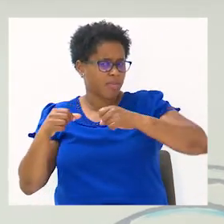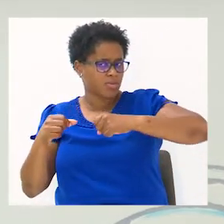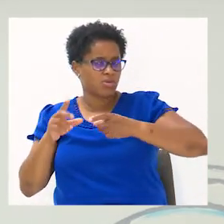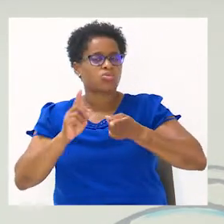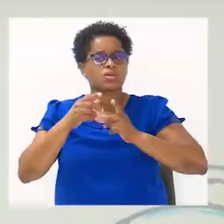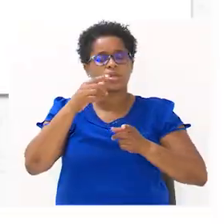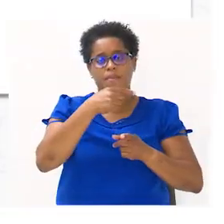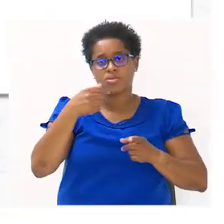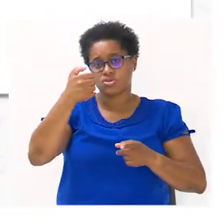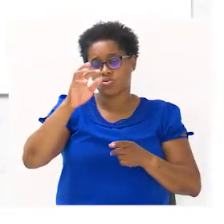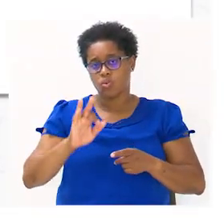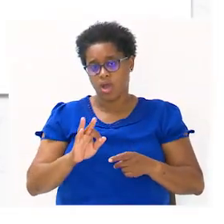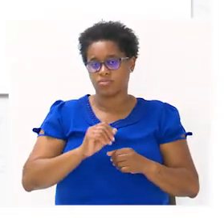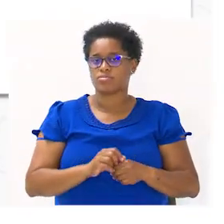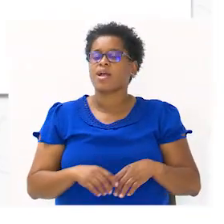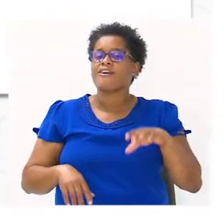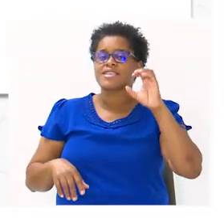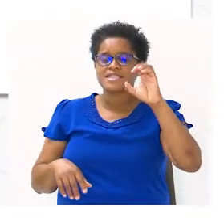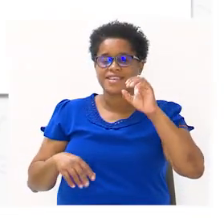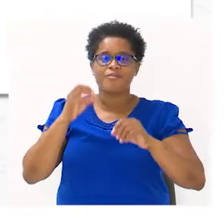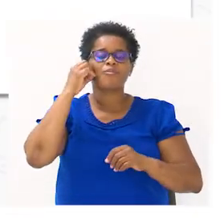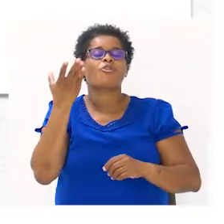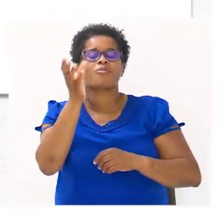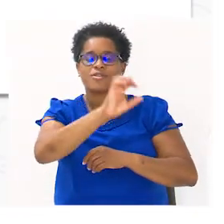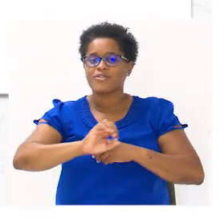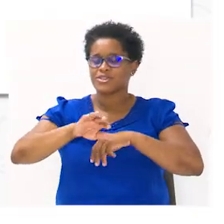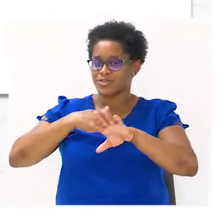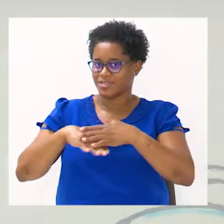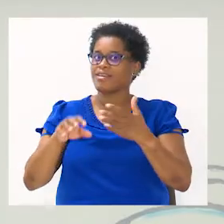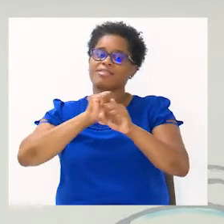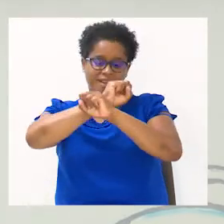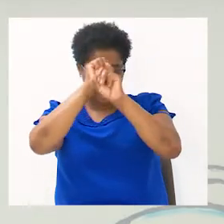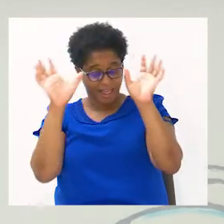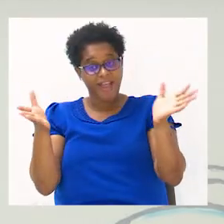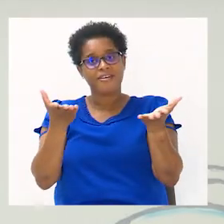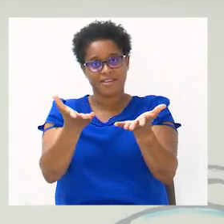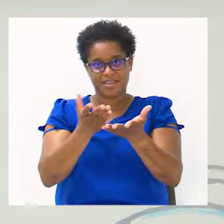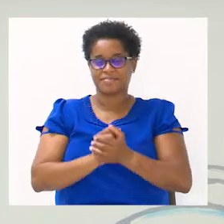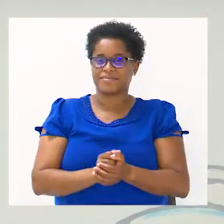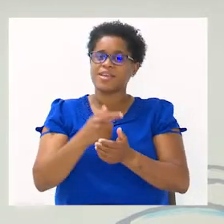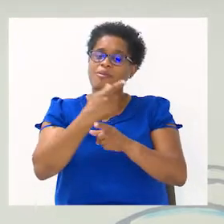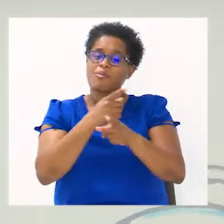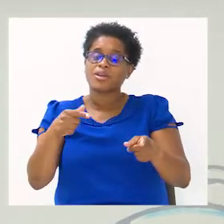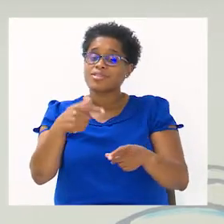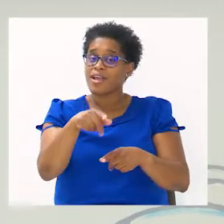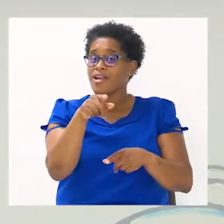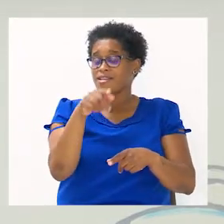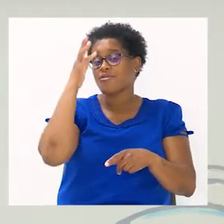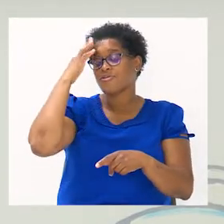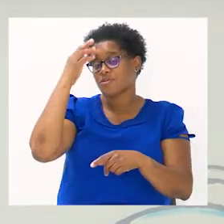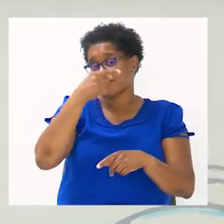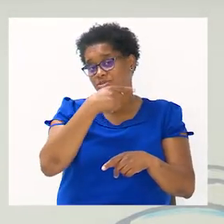5 quartos. A linha C, como é que completaram? Isso é óbvio, não é? Porque tem ali um